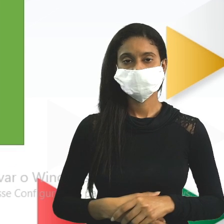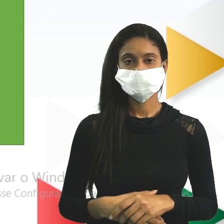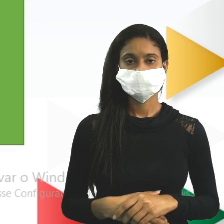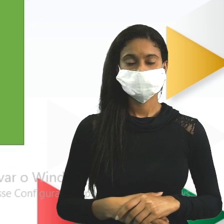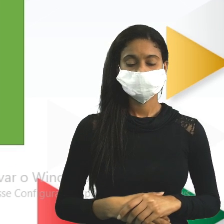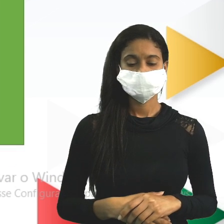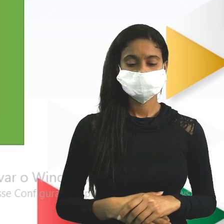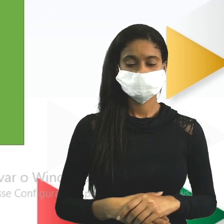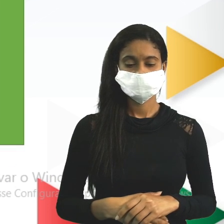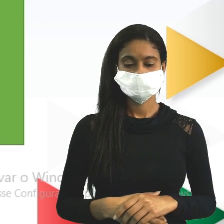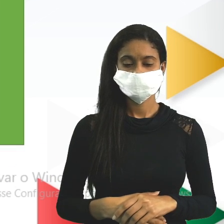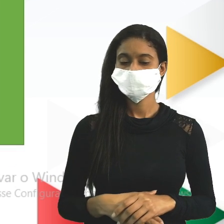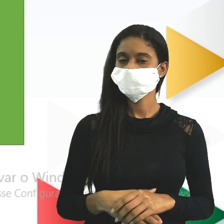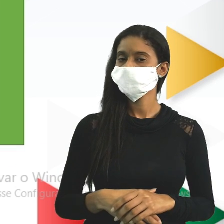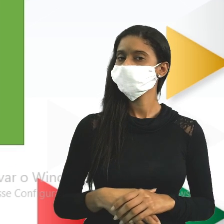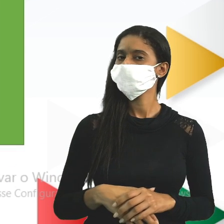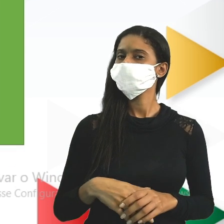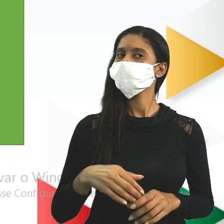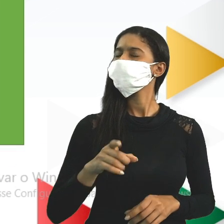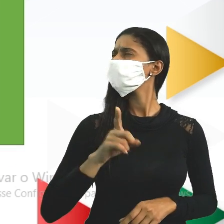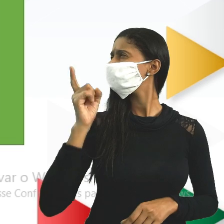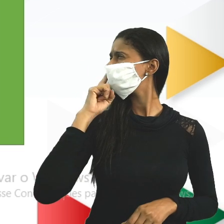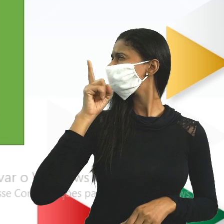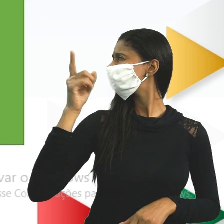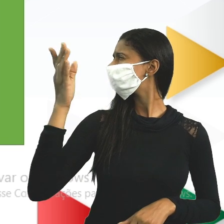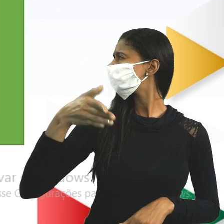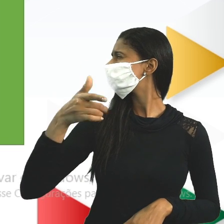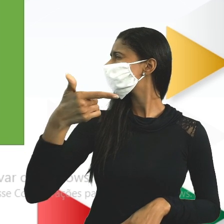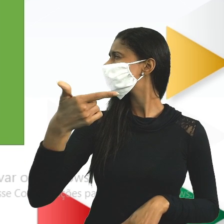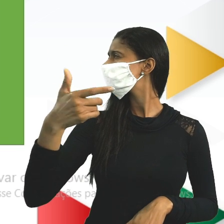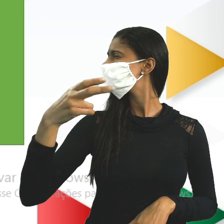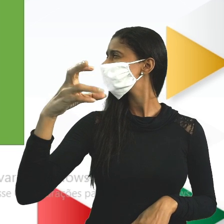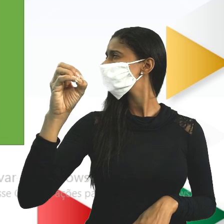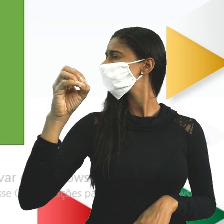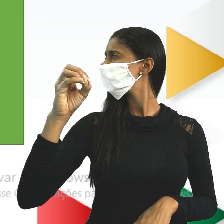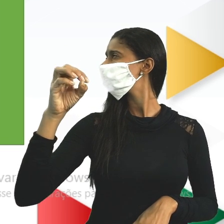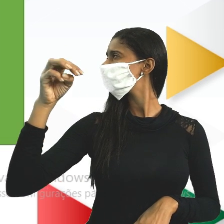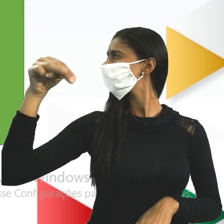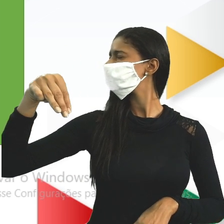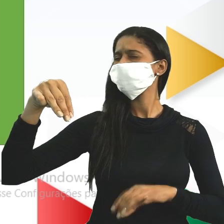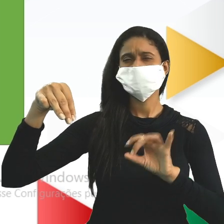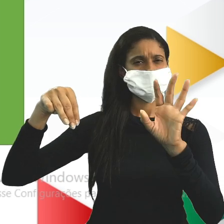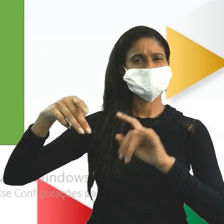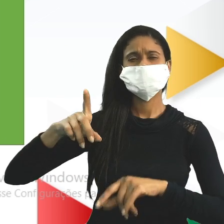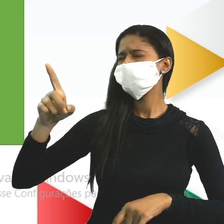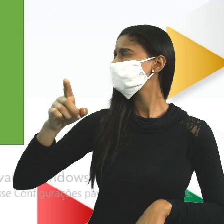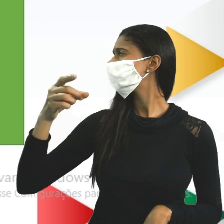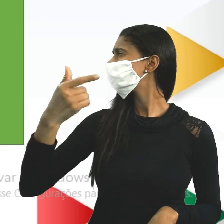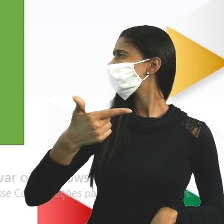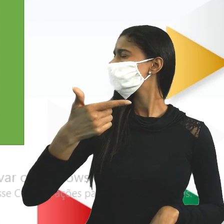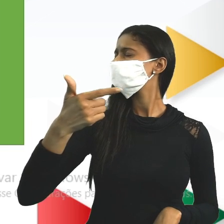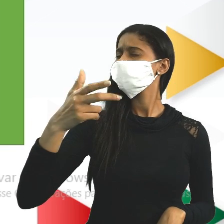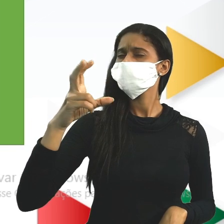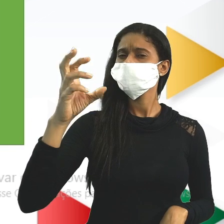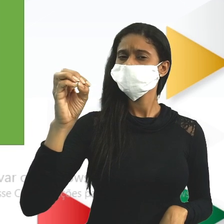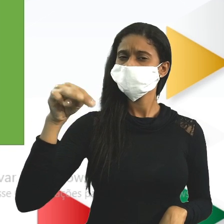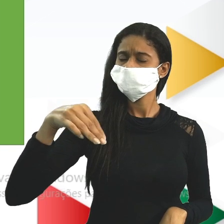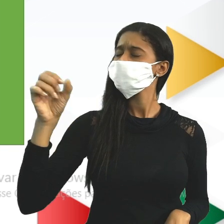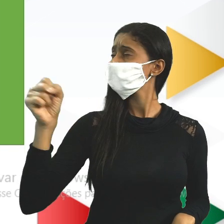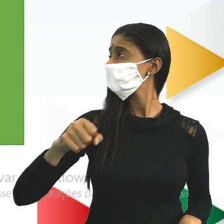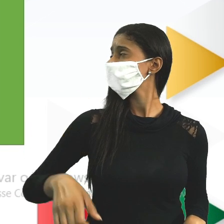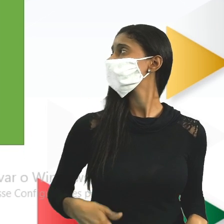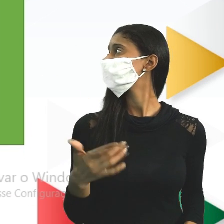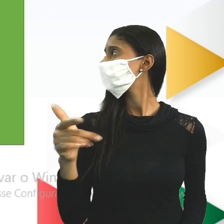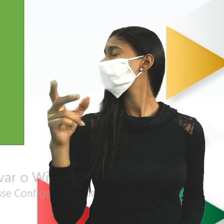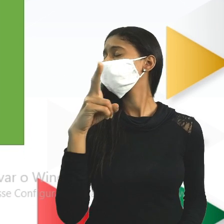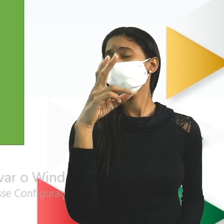uma barrinha, 250 metros. Danou-se. Só esse aqui já foi 250? Já. Mas a outra mesma medida é 500